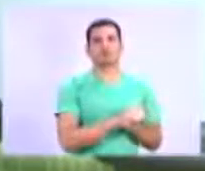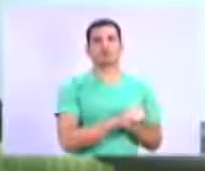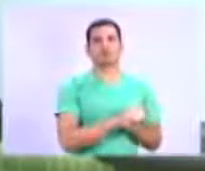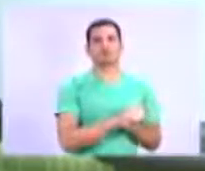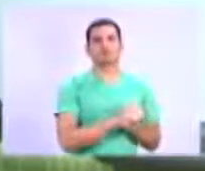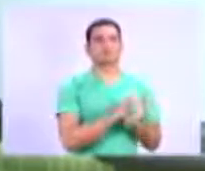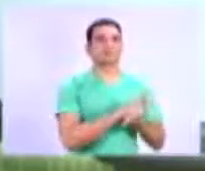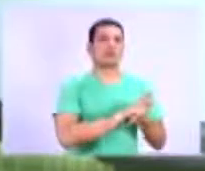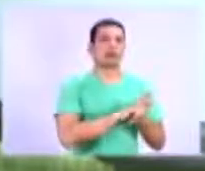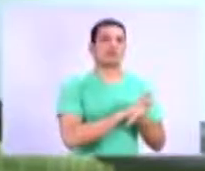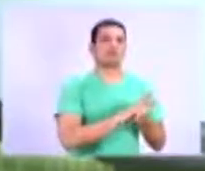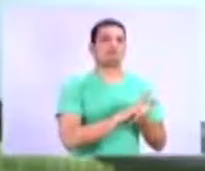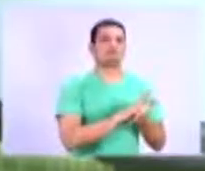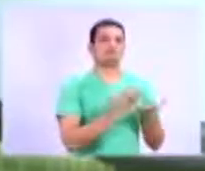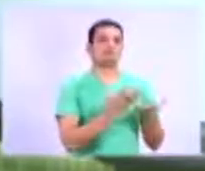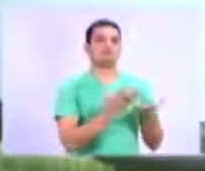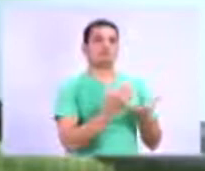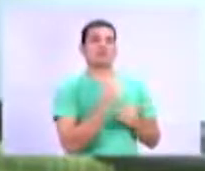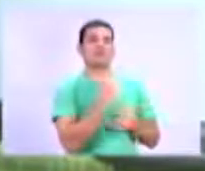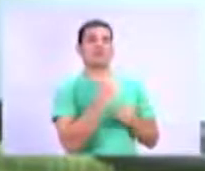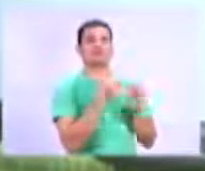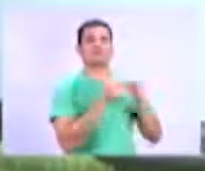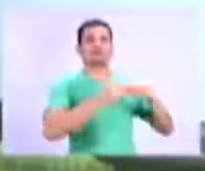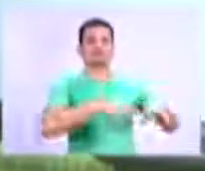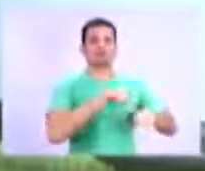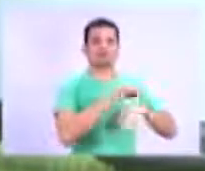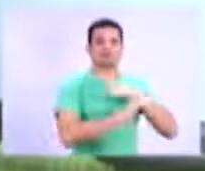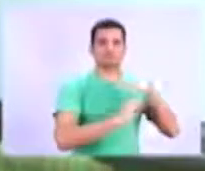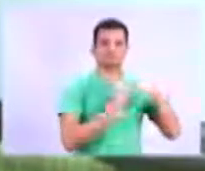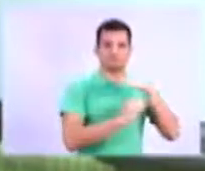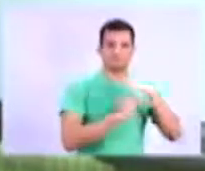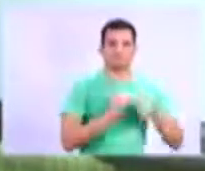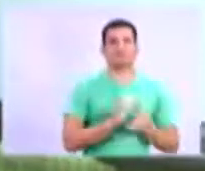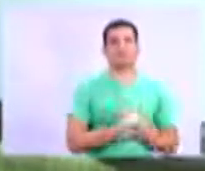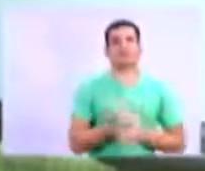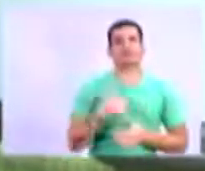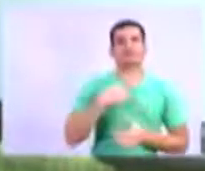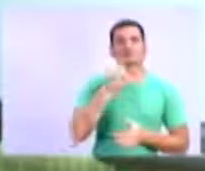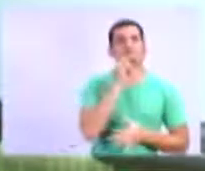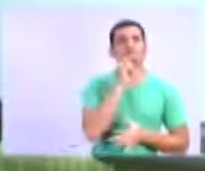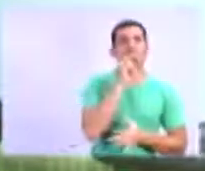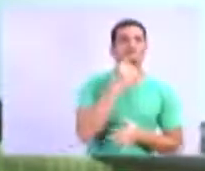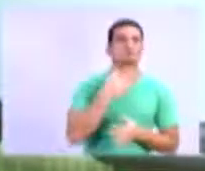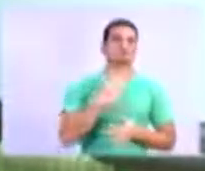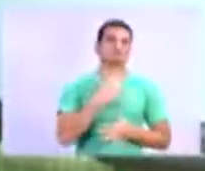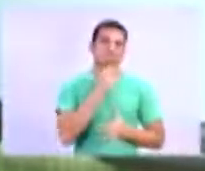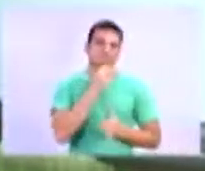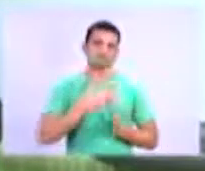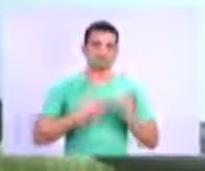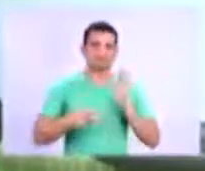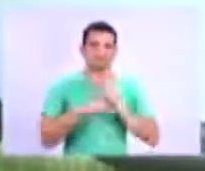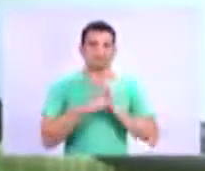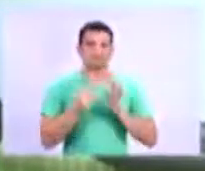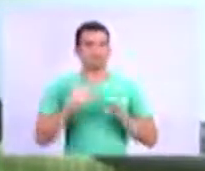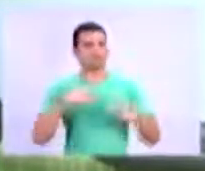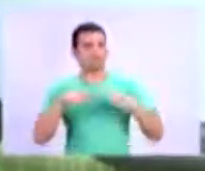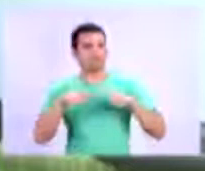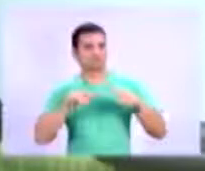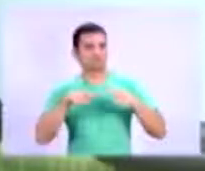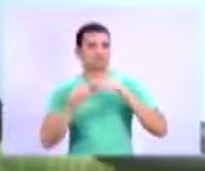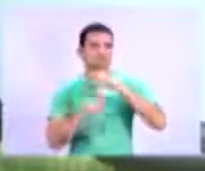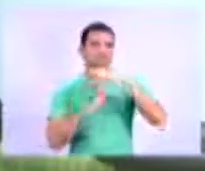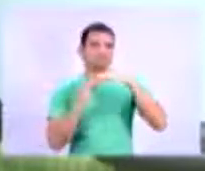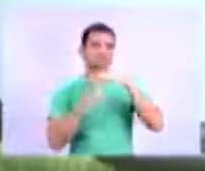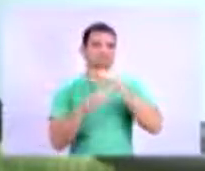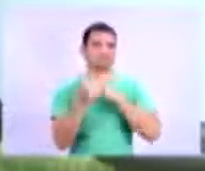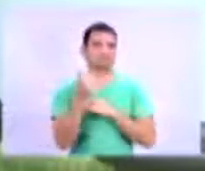nada que seja negativo para a empresa, né? Eu costumo dar um exemplo, o meu exemplo próprio. Eu trabalho em uma empresa há